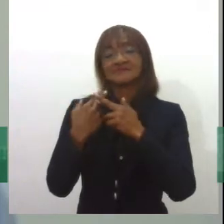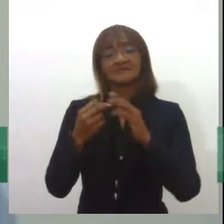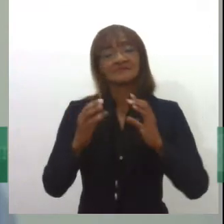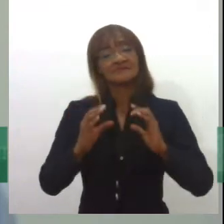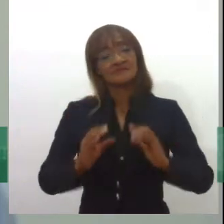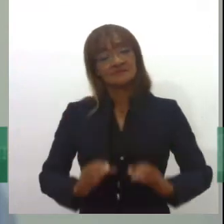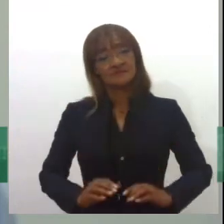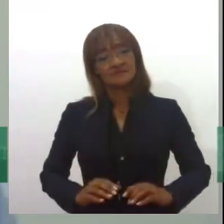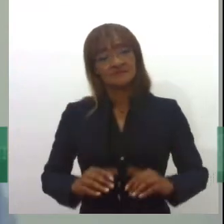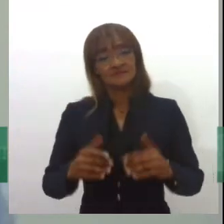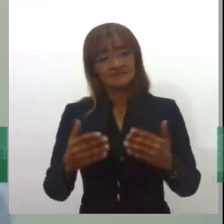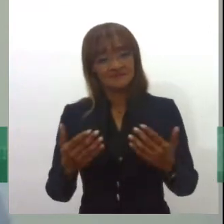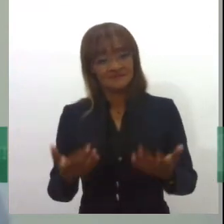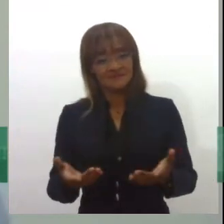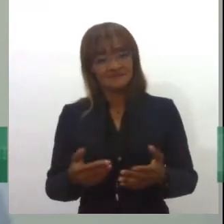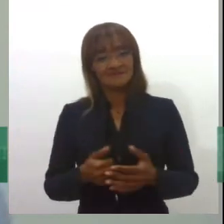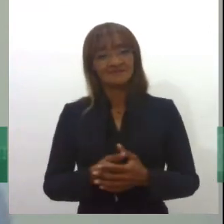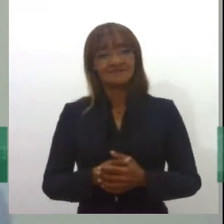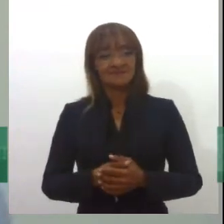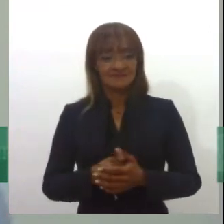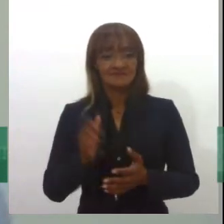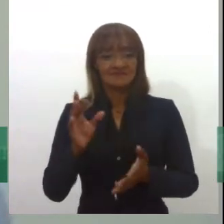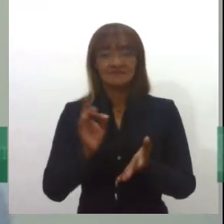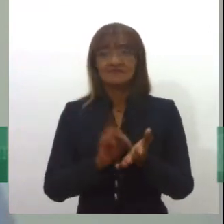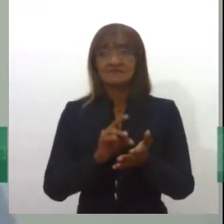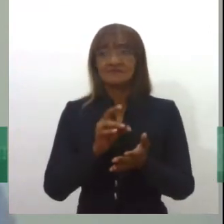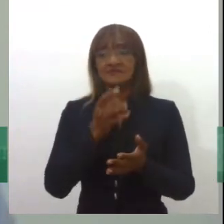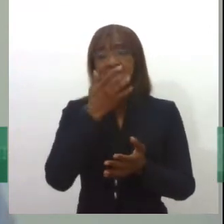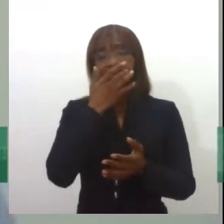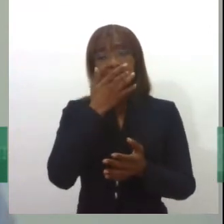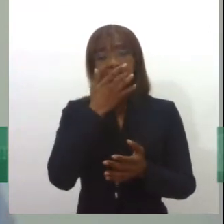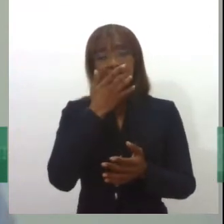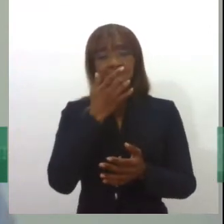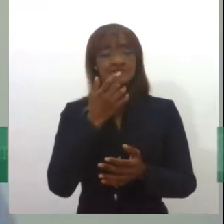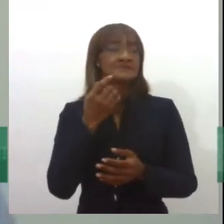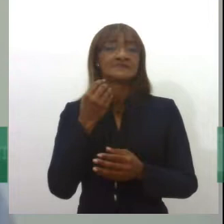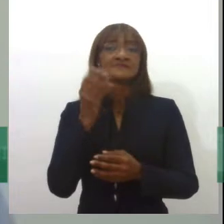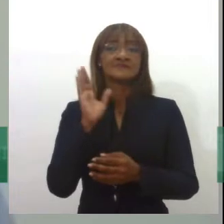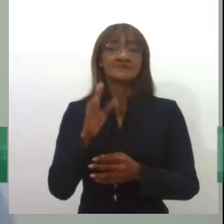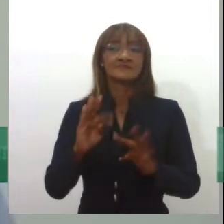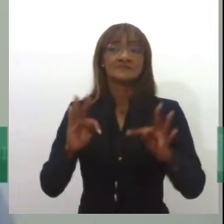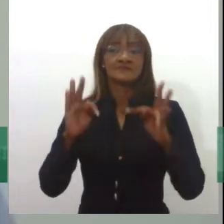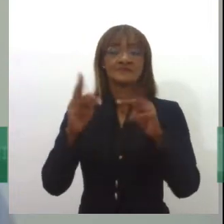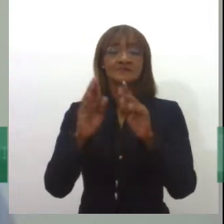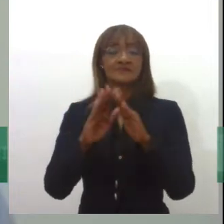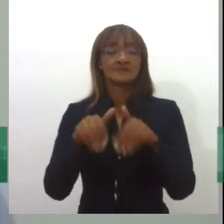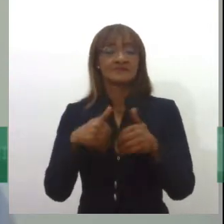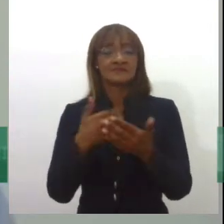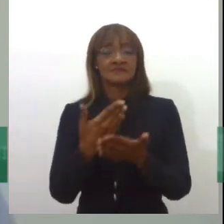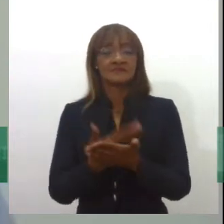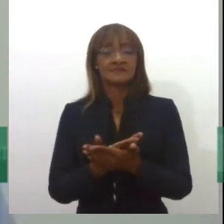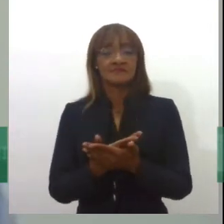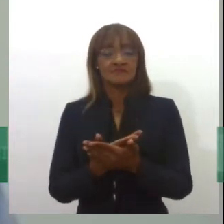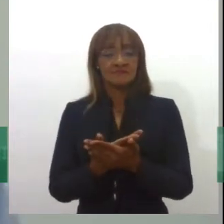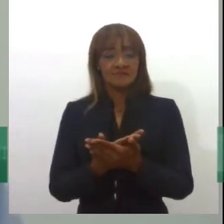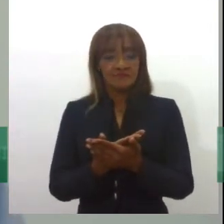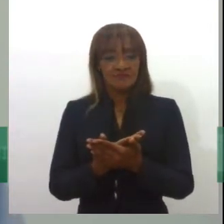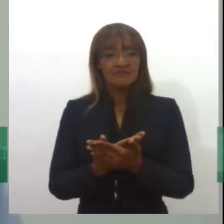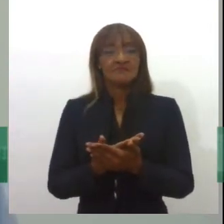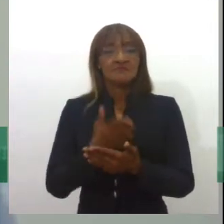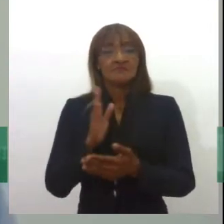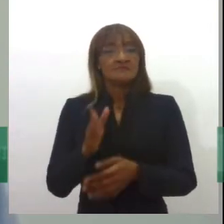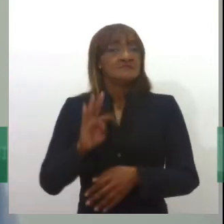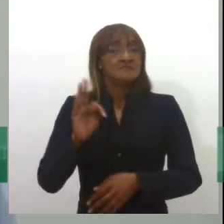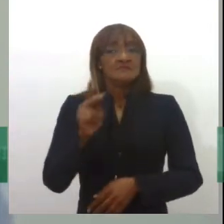ao tratar de responsabilidade e cidadania, né, já prevê, né, que as escolas trabalhem, né, no desenvolvimento dos seus